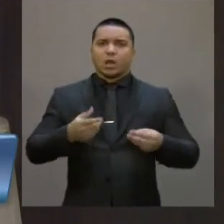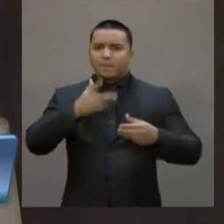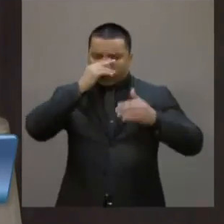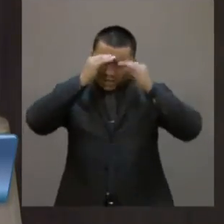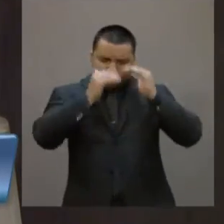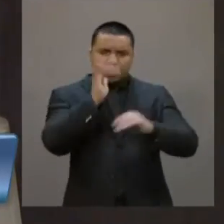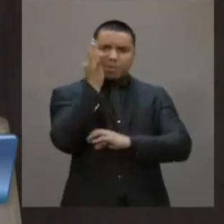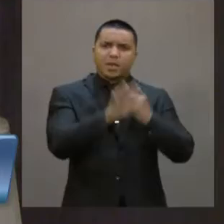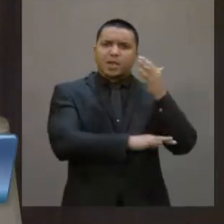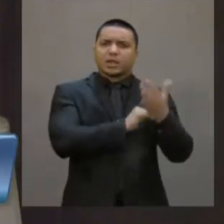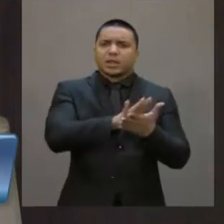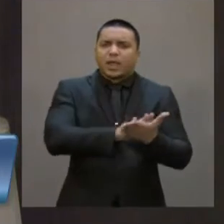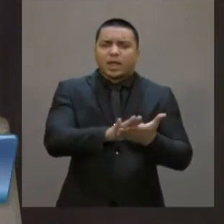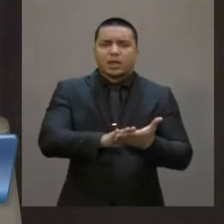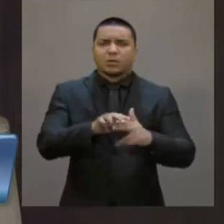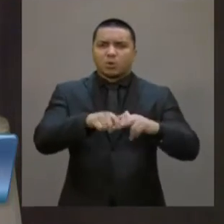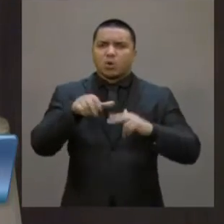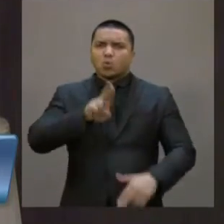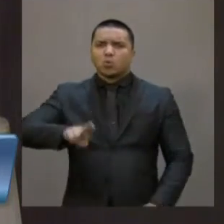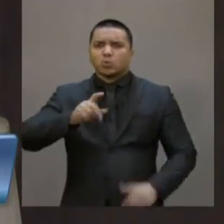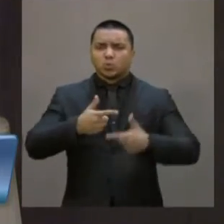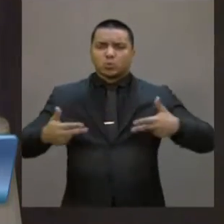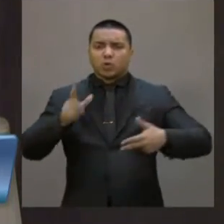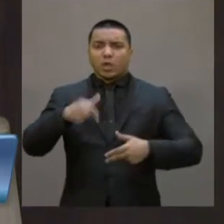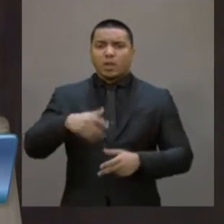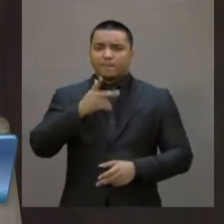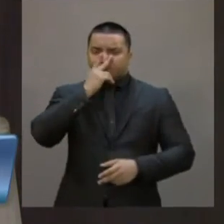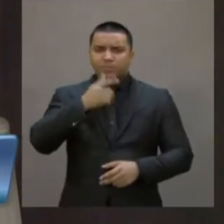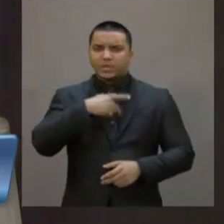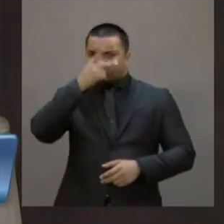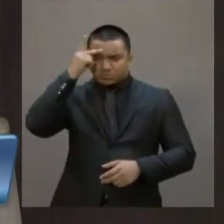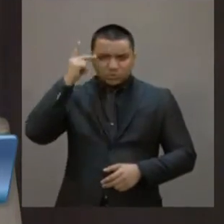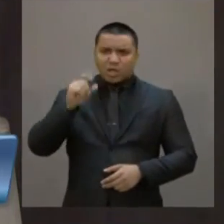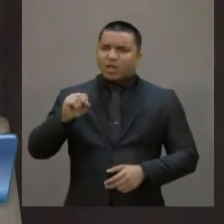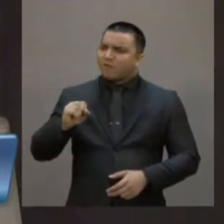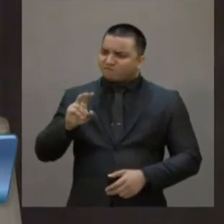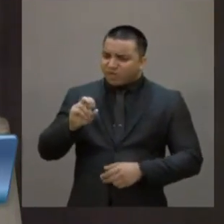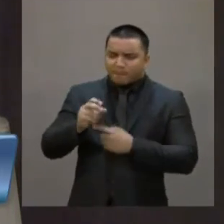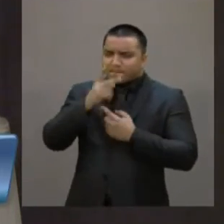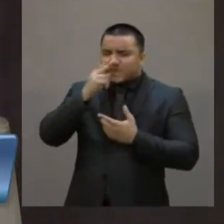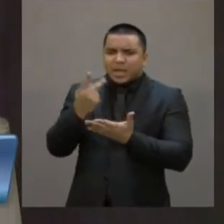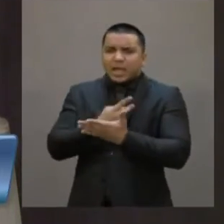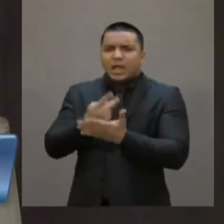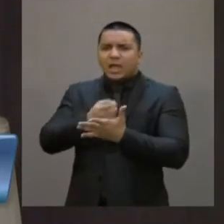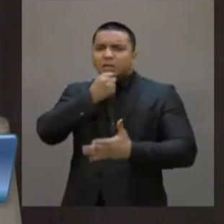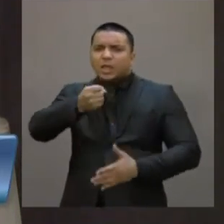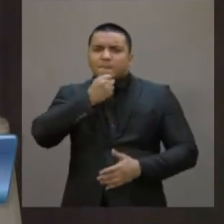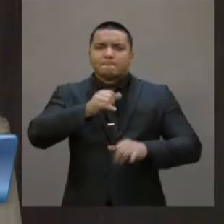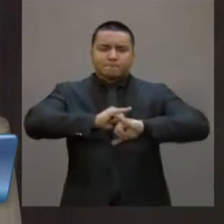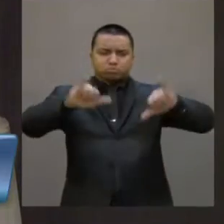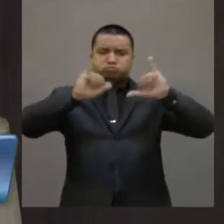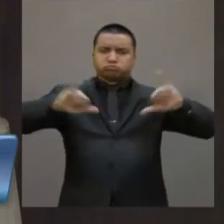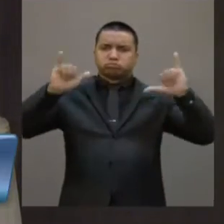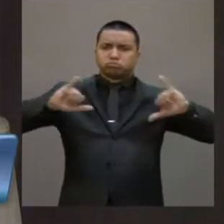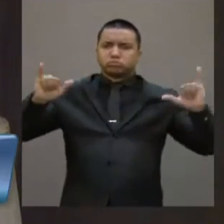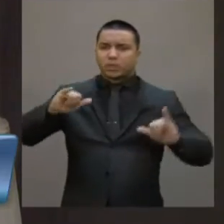respeito ao meio ambiente. E fica se utilizando de porta-voz venal na imprensa para ficar